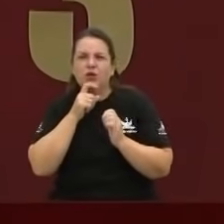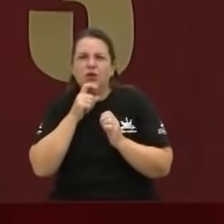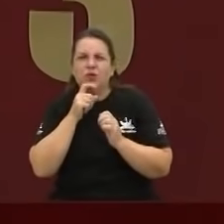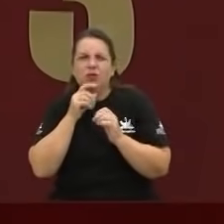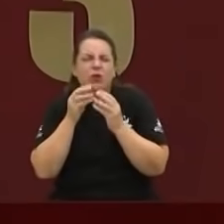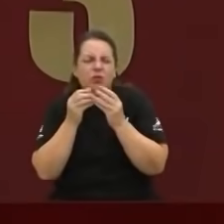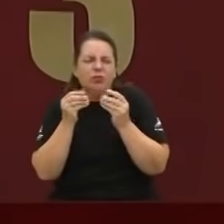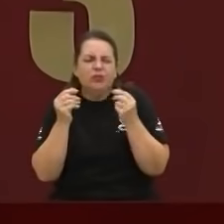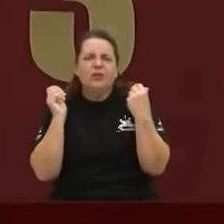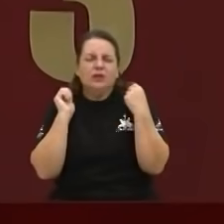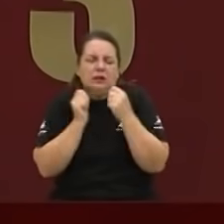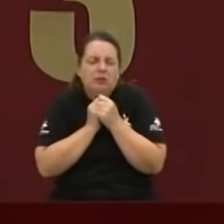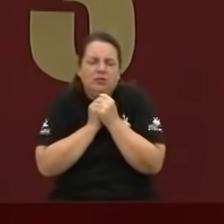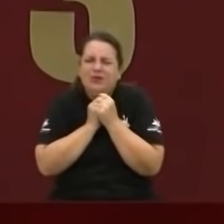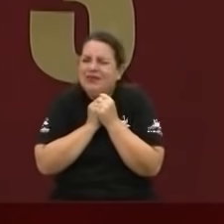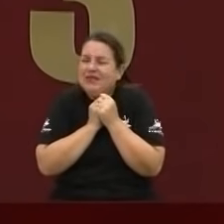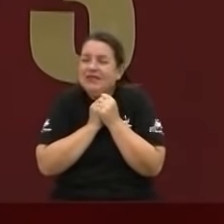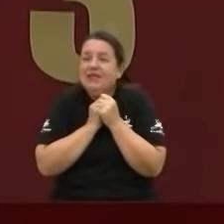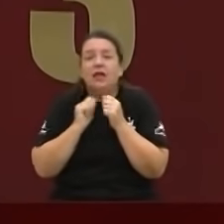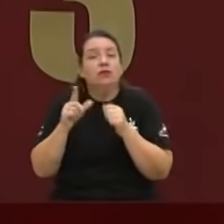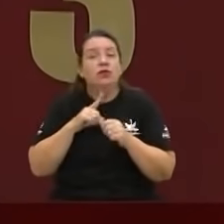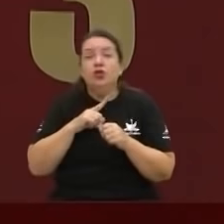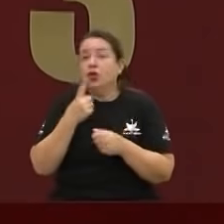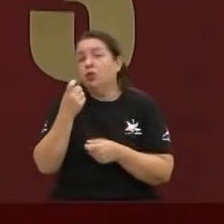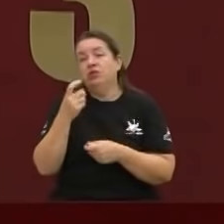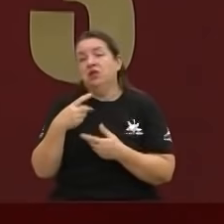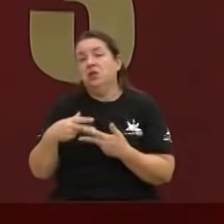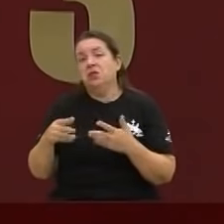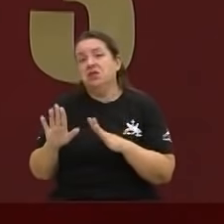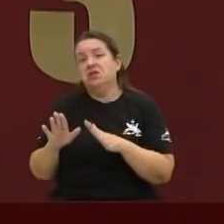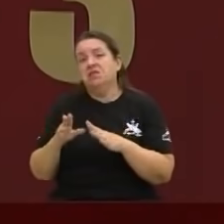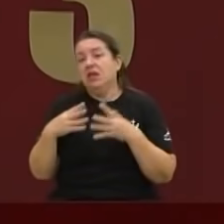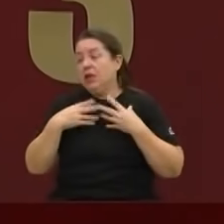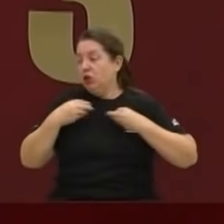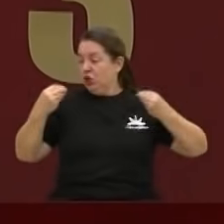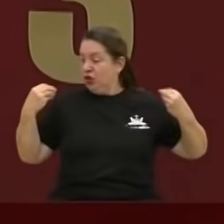mantinhas, é o que ele tinha.